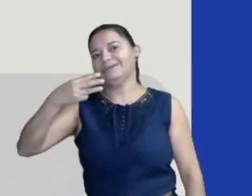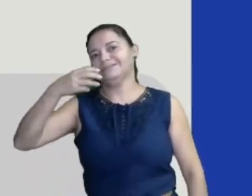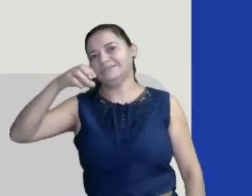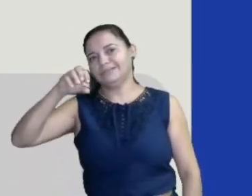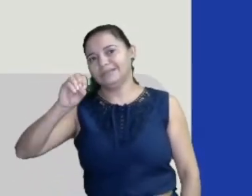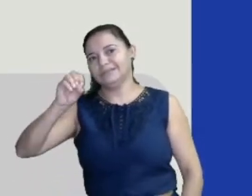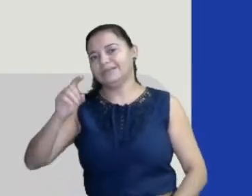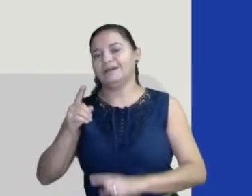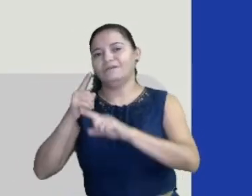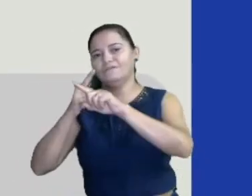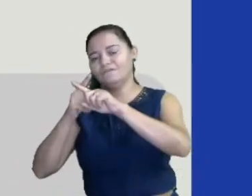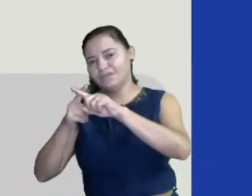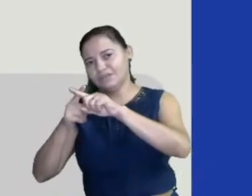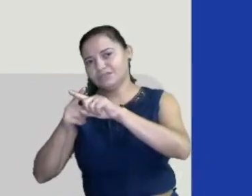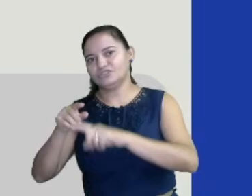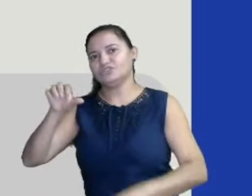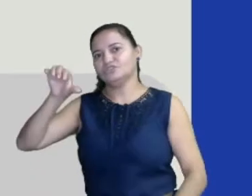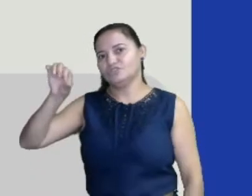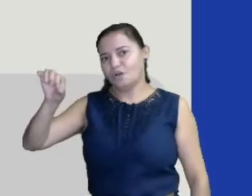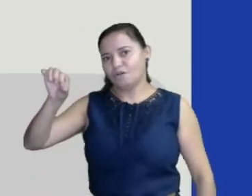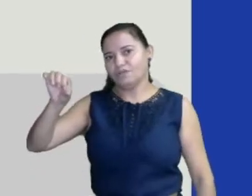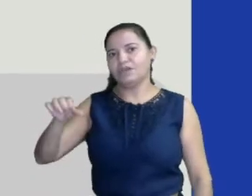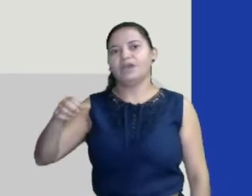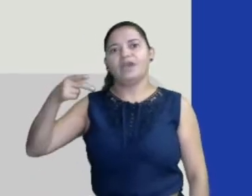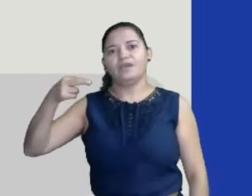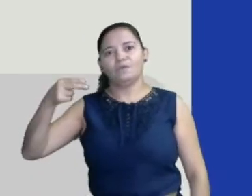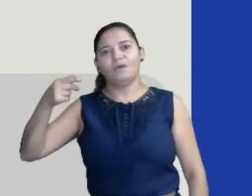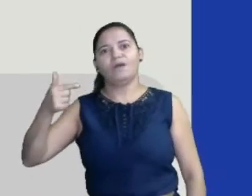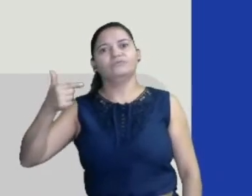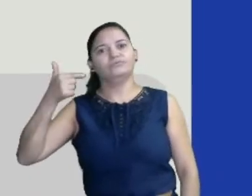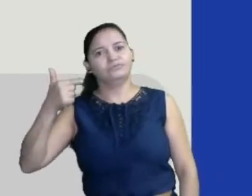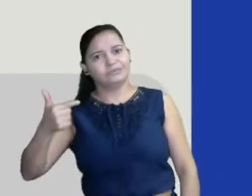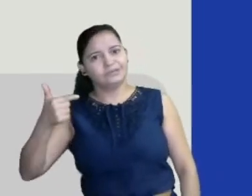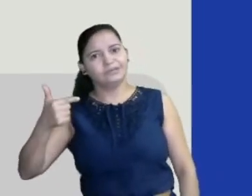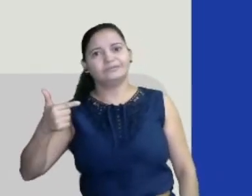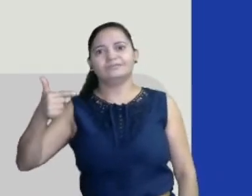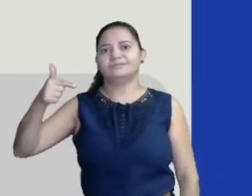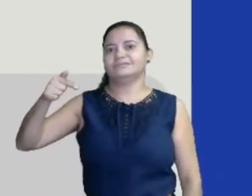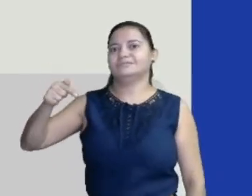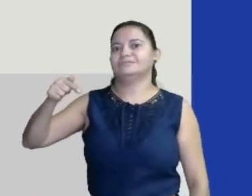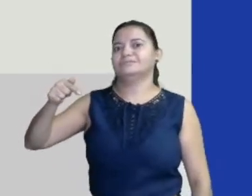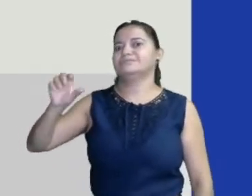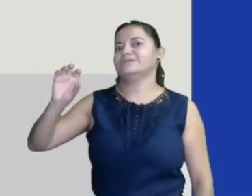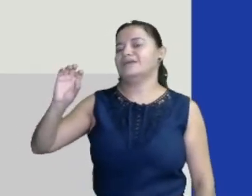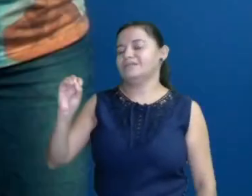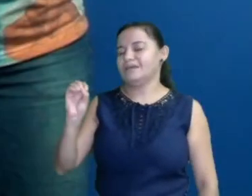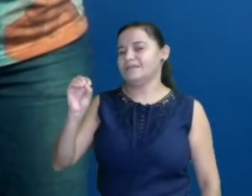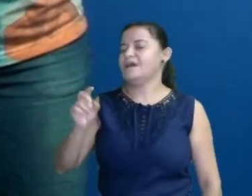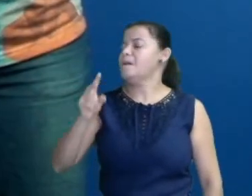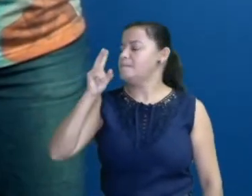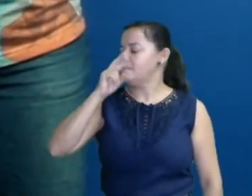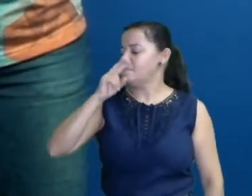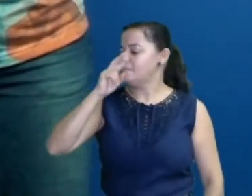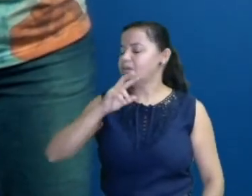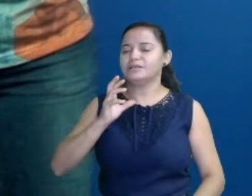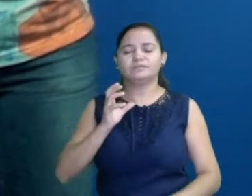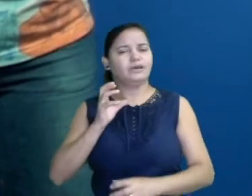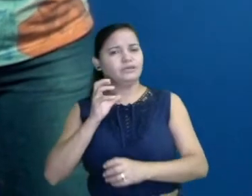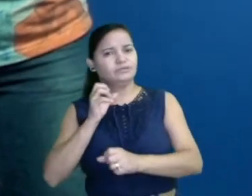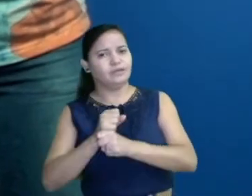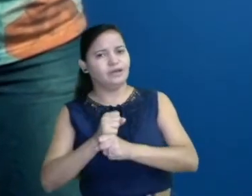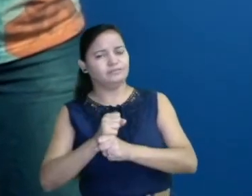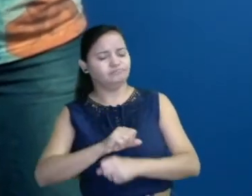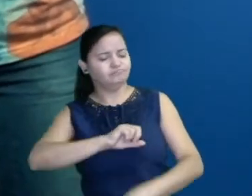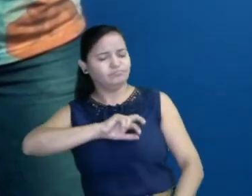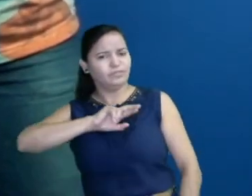e vai ser o que nove vezes 30 igual a 270 Beleza igualou o mesmo resultado não